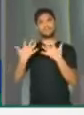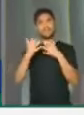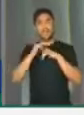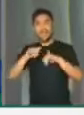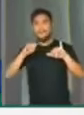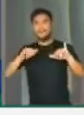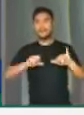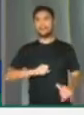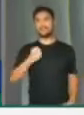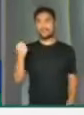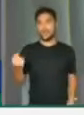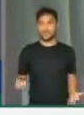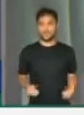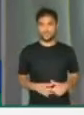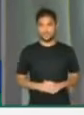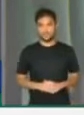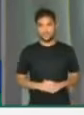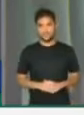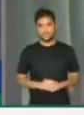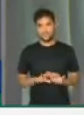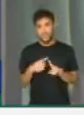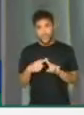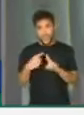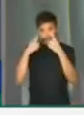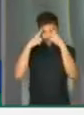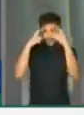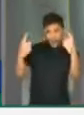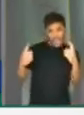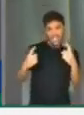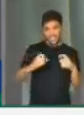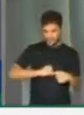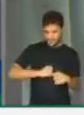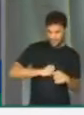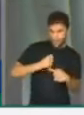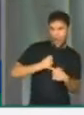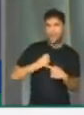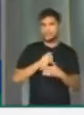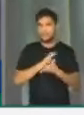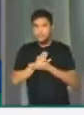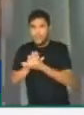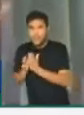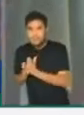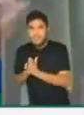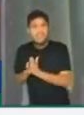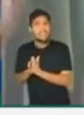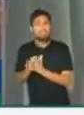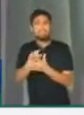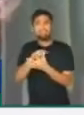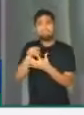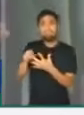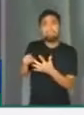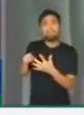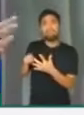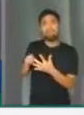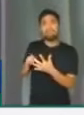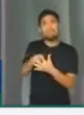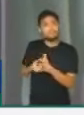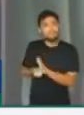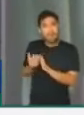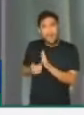de ódio. Porque, de fato, a violência, o ódio, o preconceito foram construídos nesses